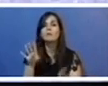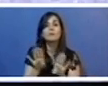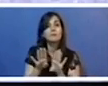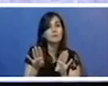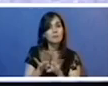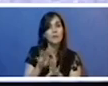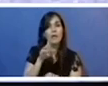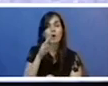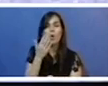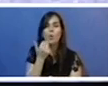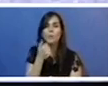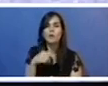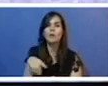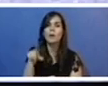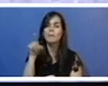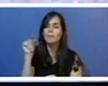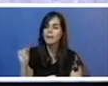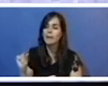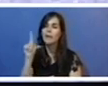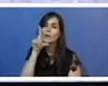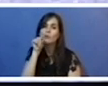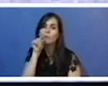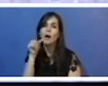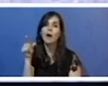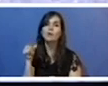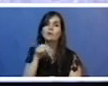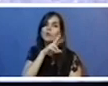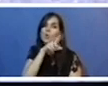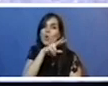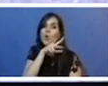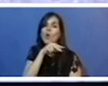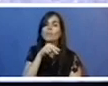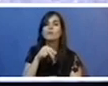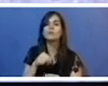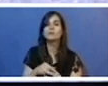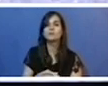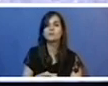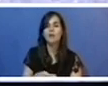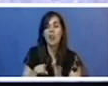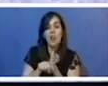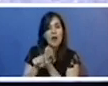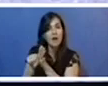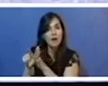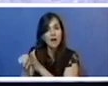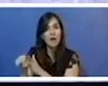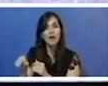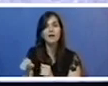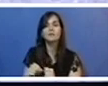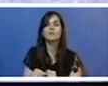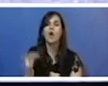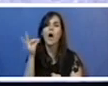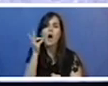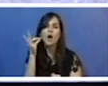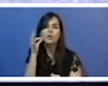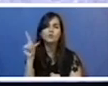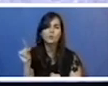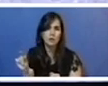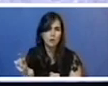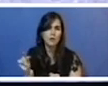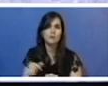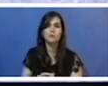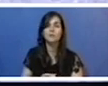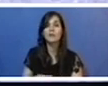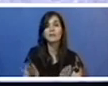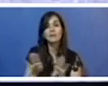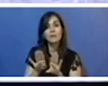exemplo, pequenos pássaros, pequenos répteis, como cobras e lagartos, insetos, roedores, pode se alimentar